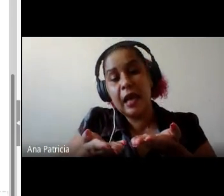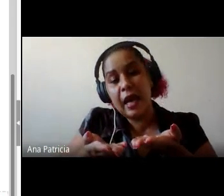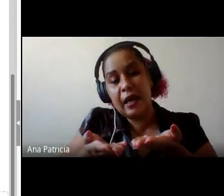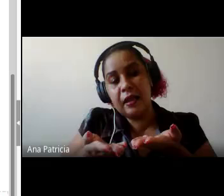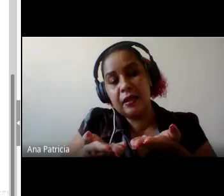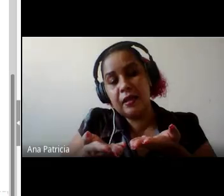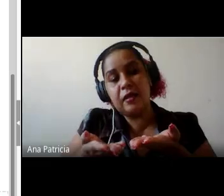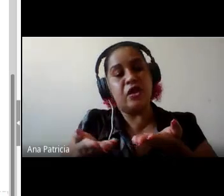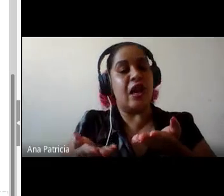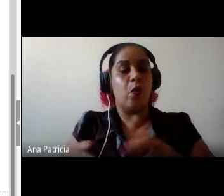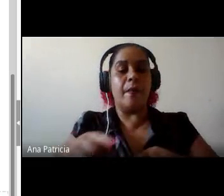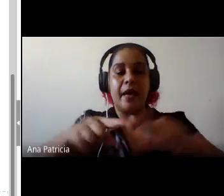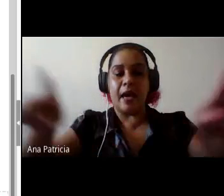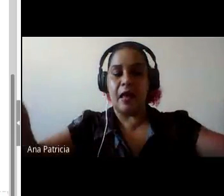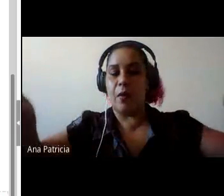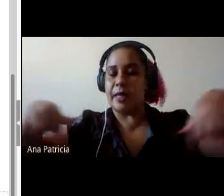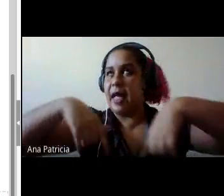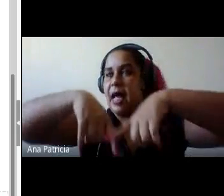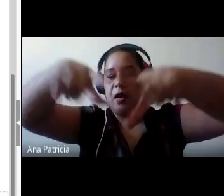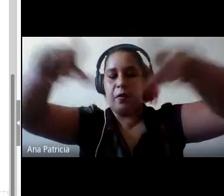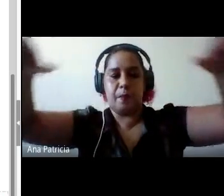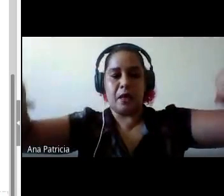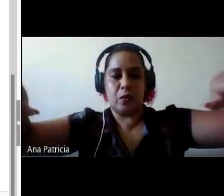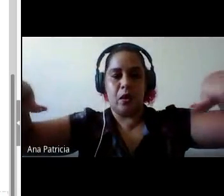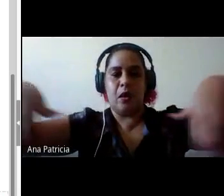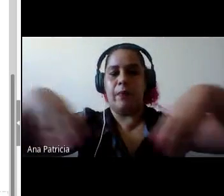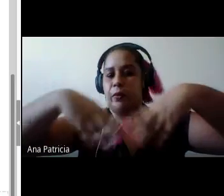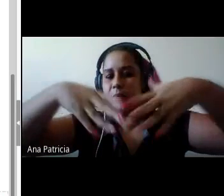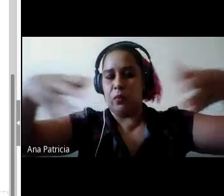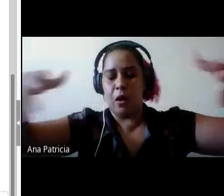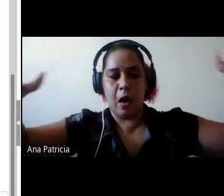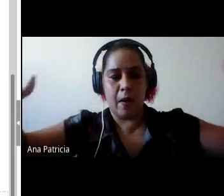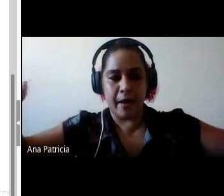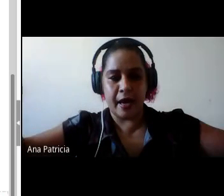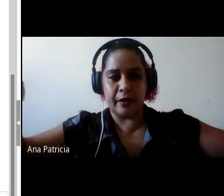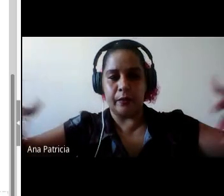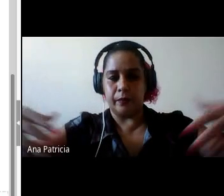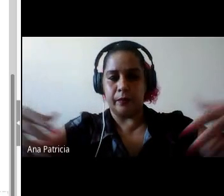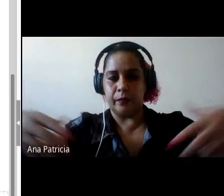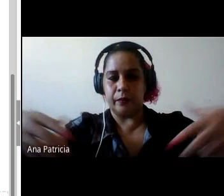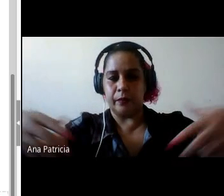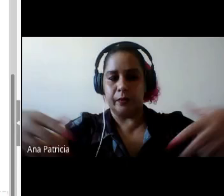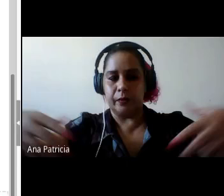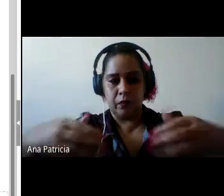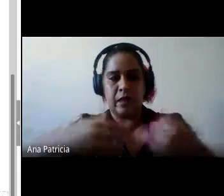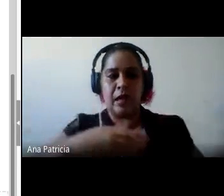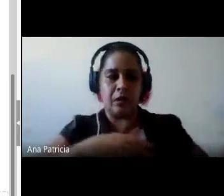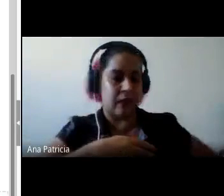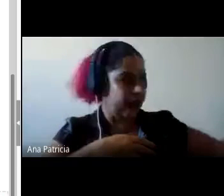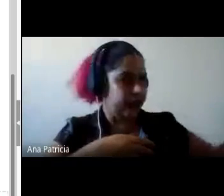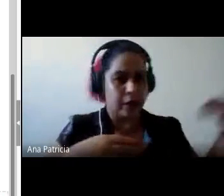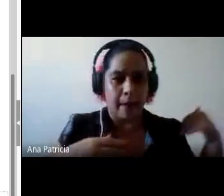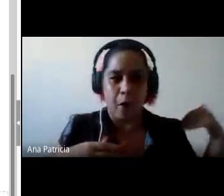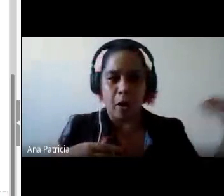Se ele está no ambiente, é uma sala, um espaço amplo, um local aberto, ele